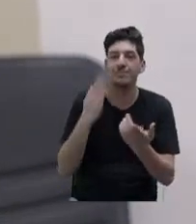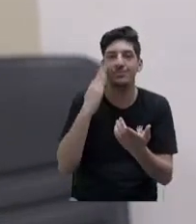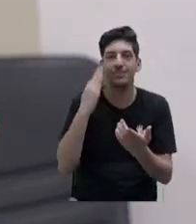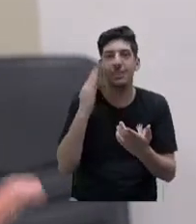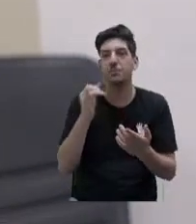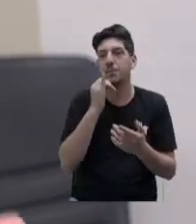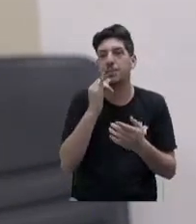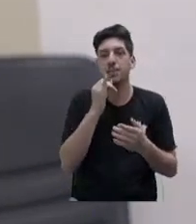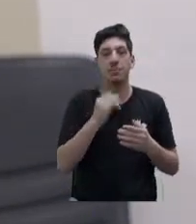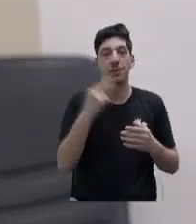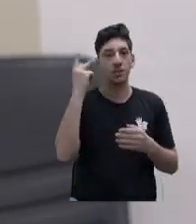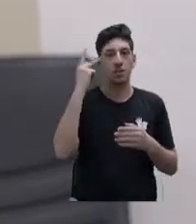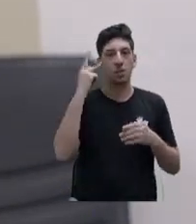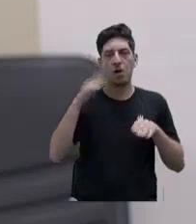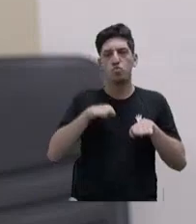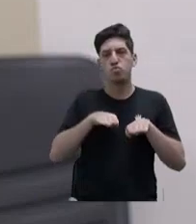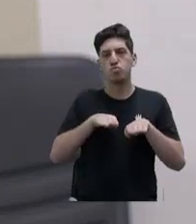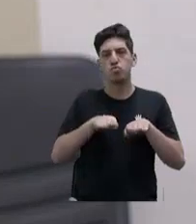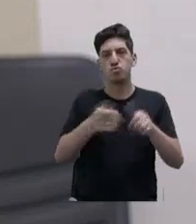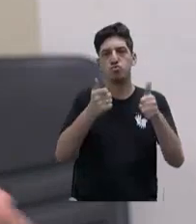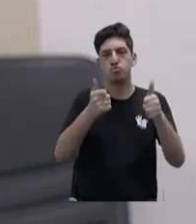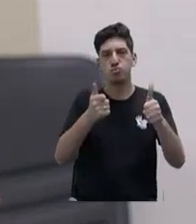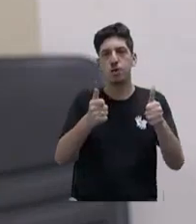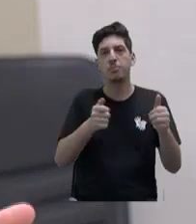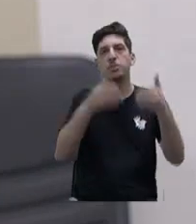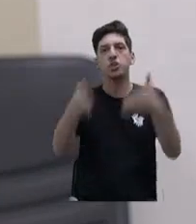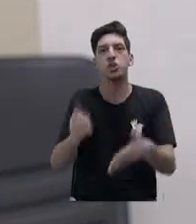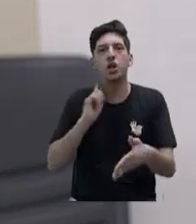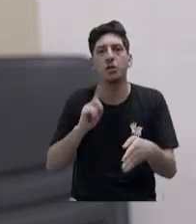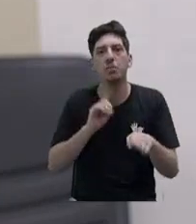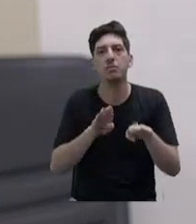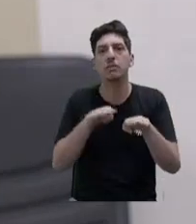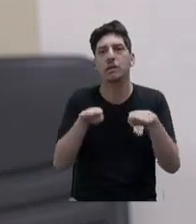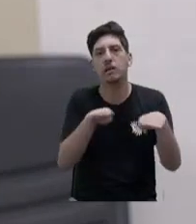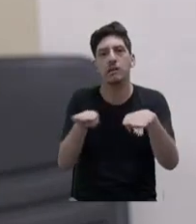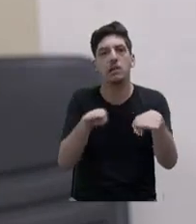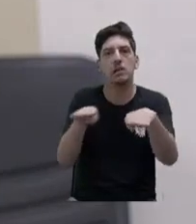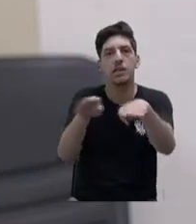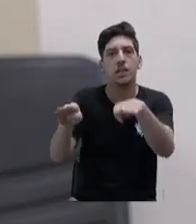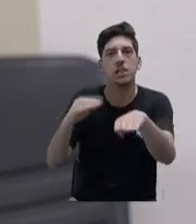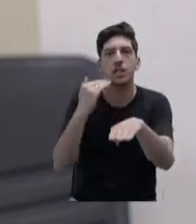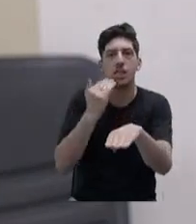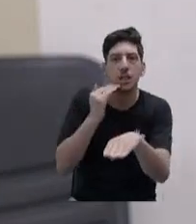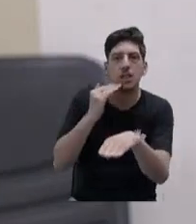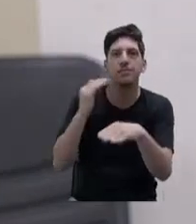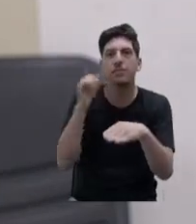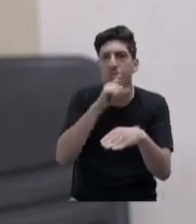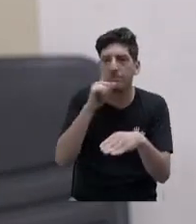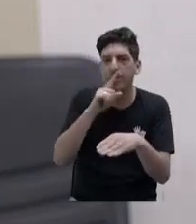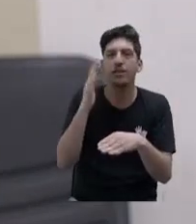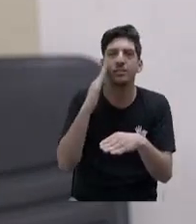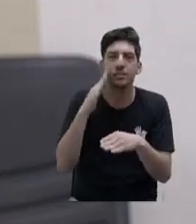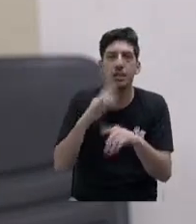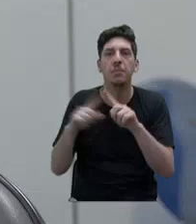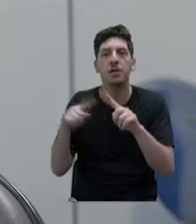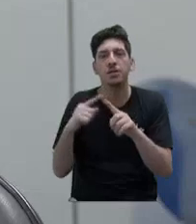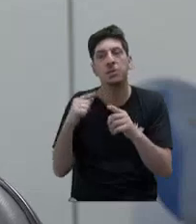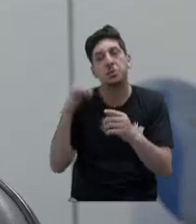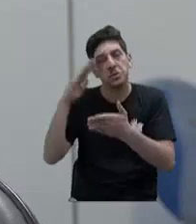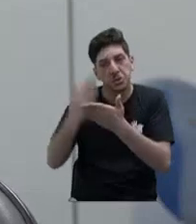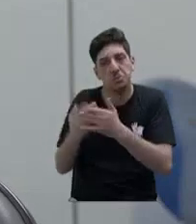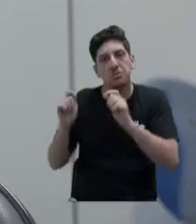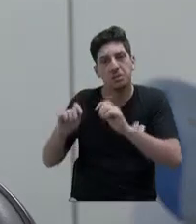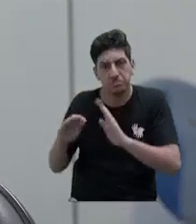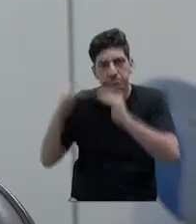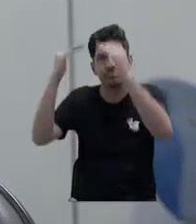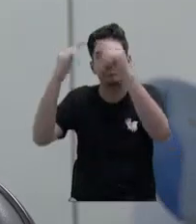Minas, da piora das estradas, né? Mas é um processo, um empenho aí do governo, e acredito que vamos avançar muito, muito, porque o